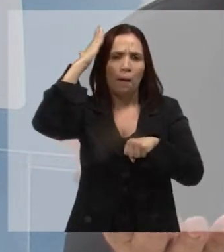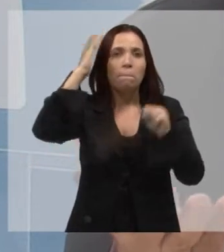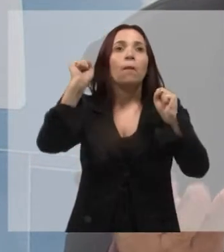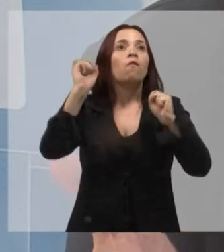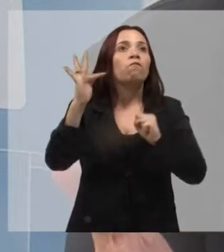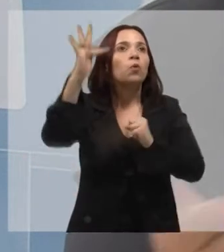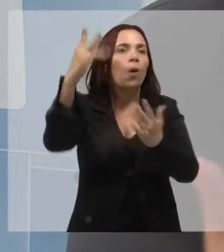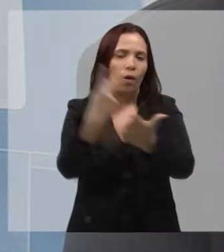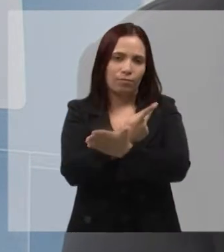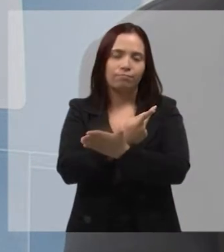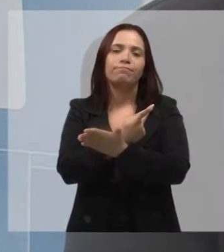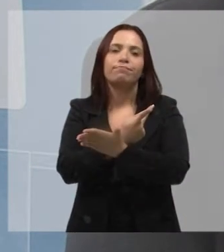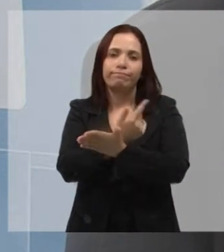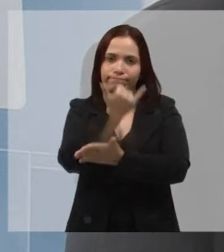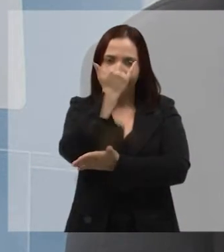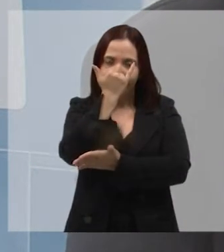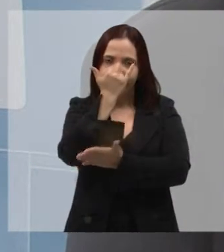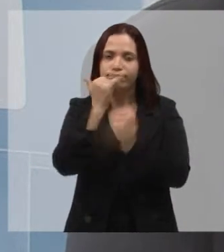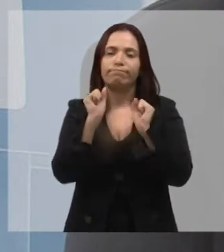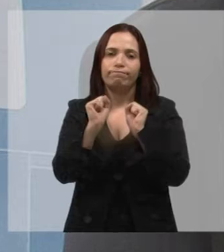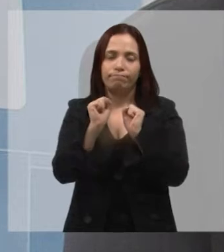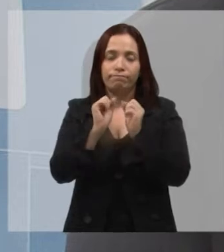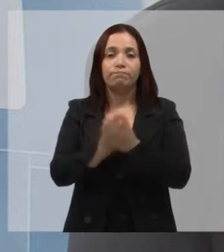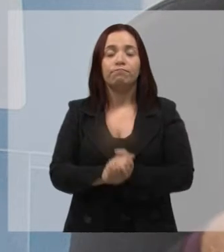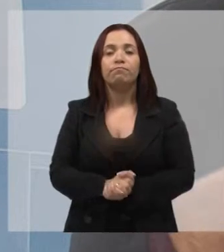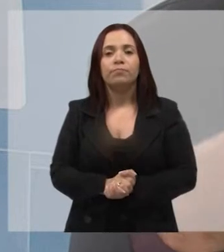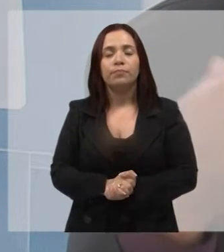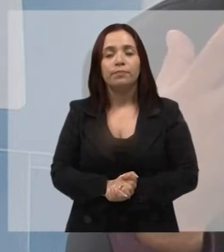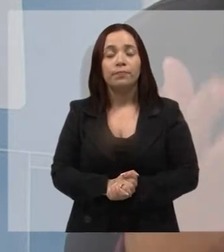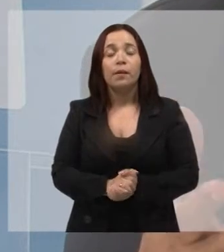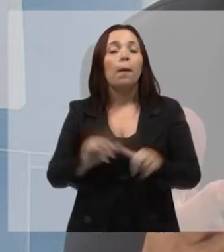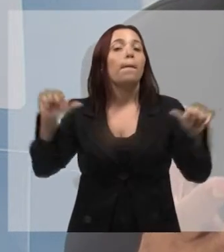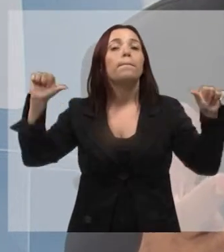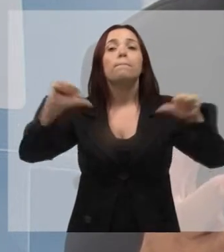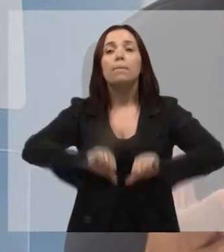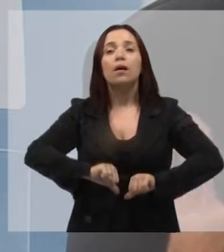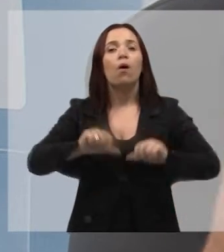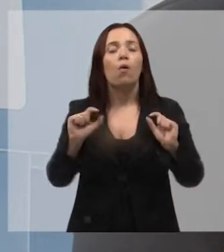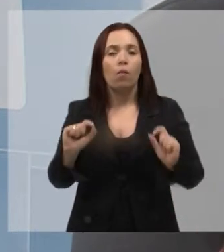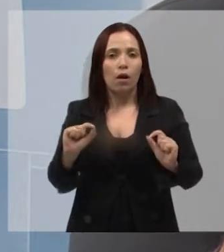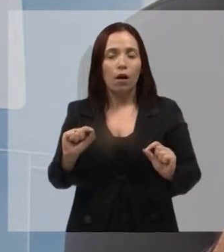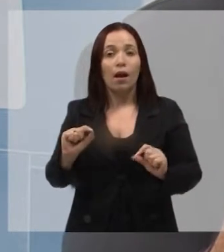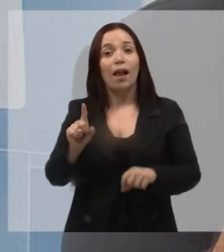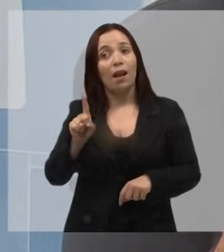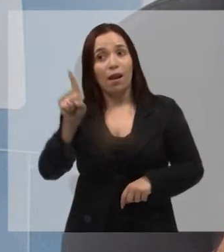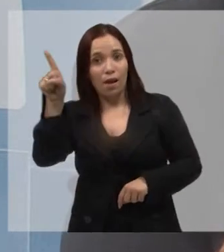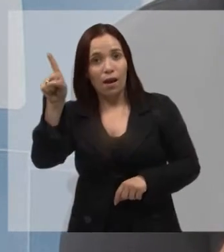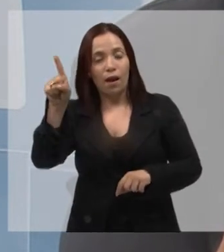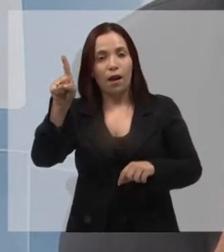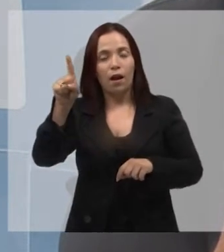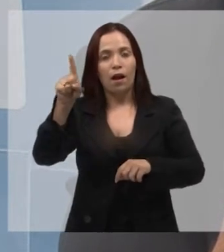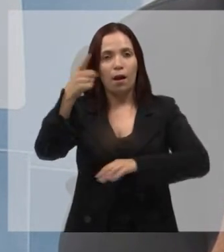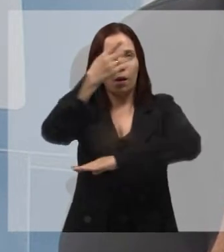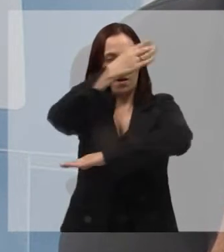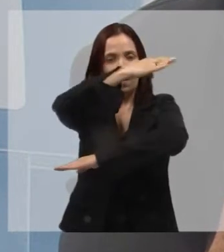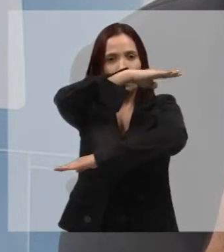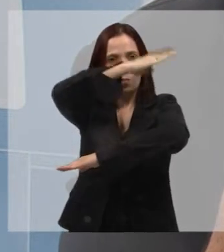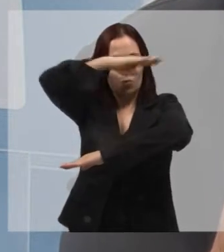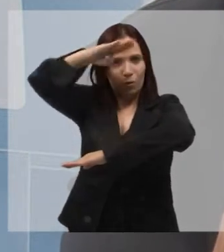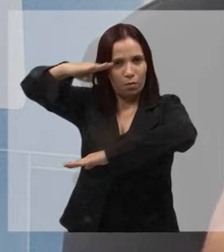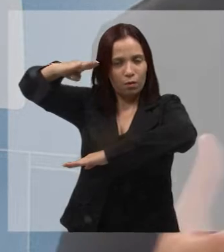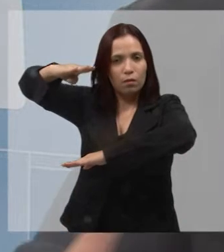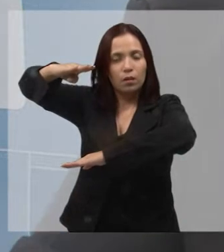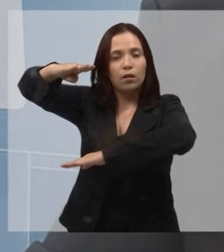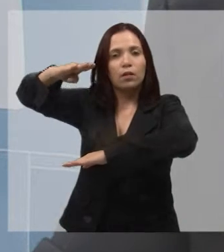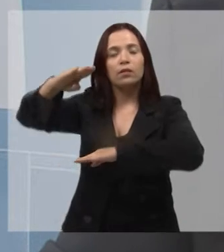Então, é a mesma coisa em relação à barragem. Agora, muito pior, sabe por quê? Porque lá, Luiz,